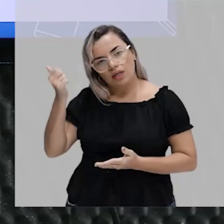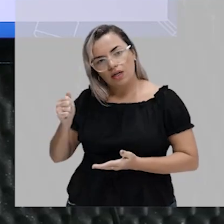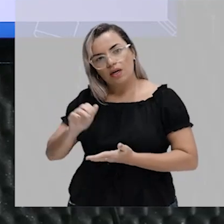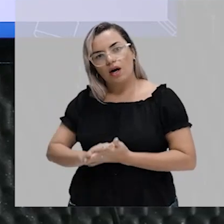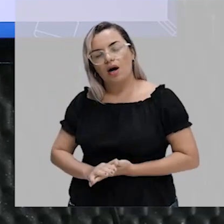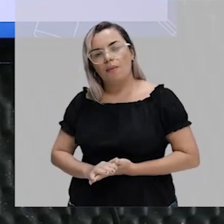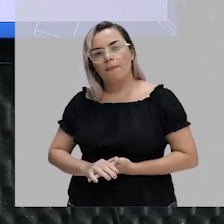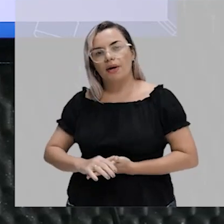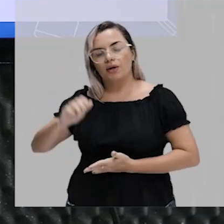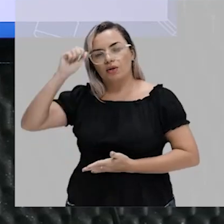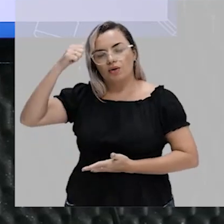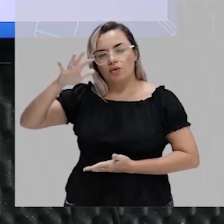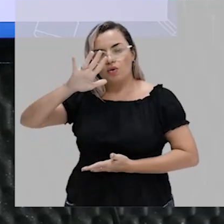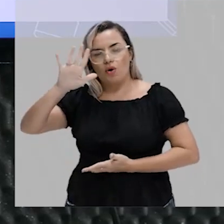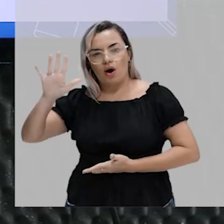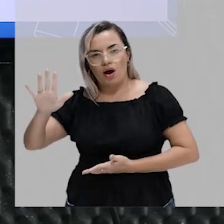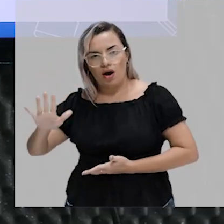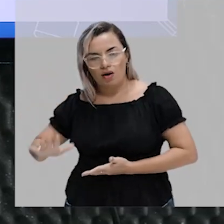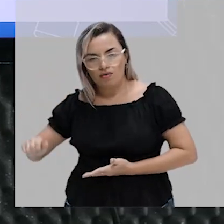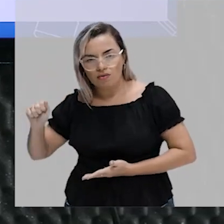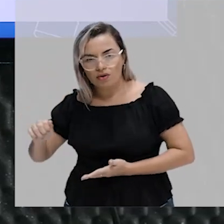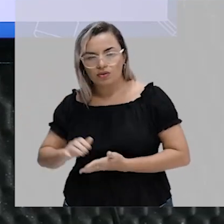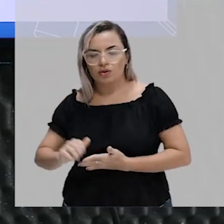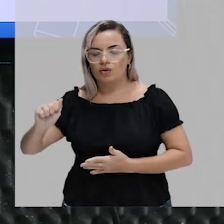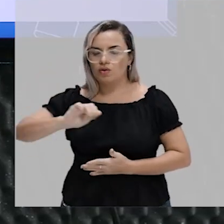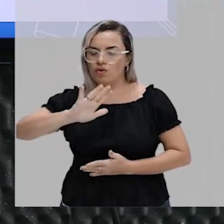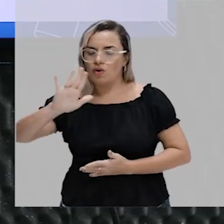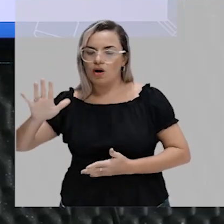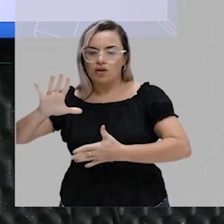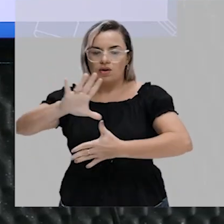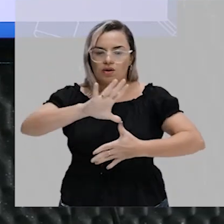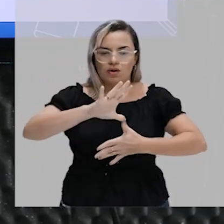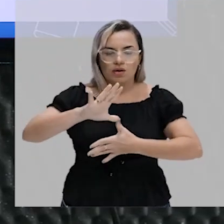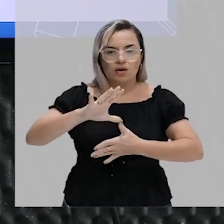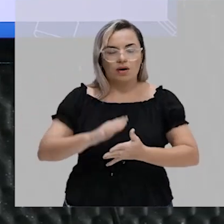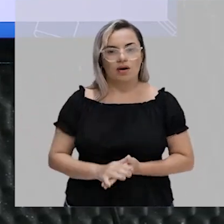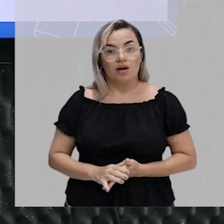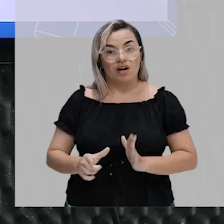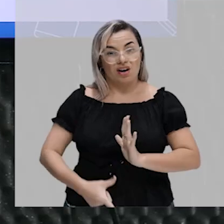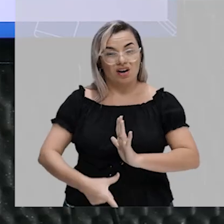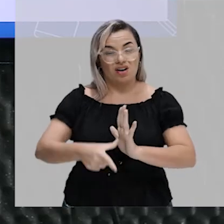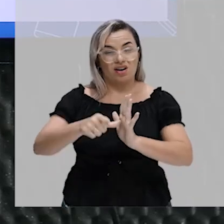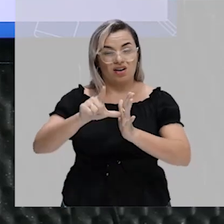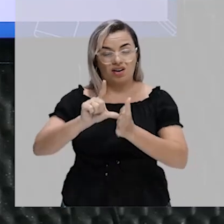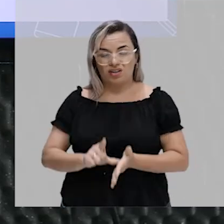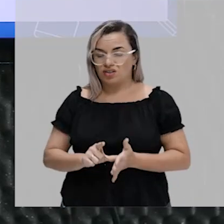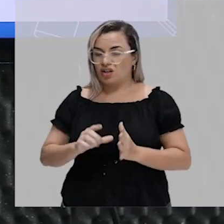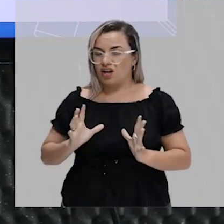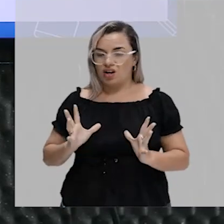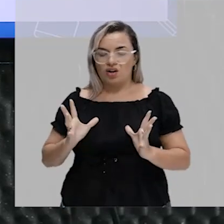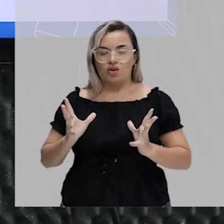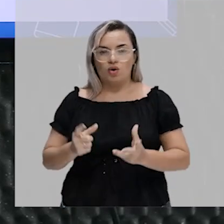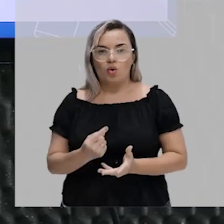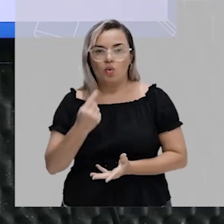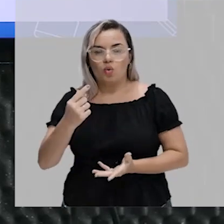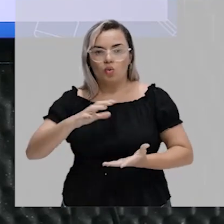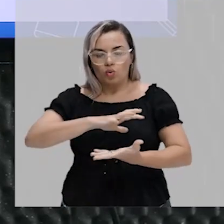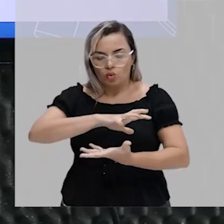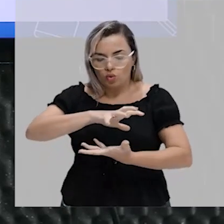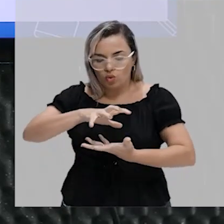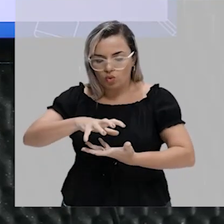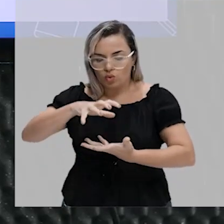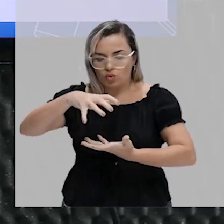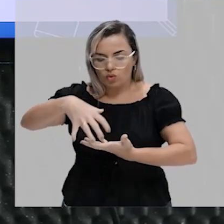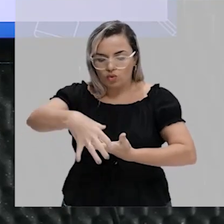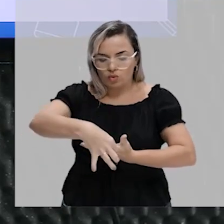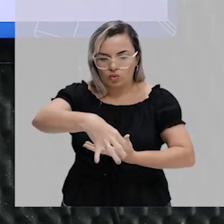a América. Tudo era um único continente conhecido como Pangeia, que era totalmente